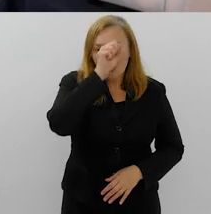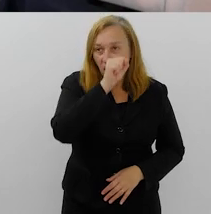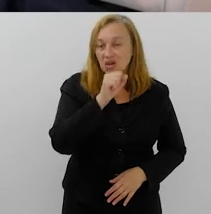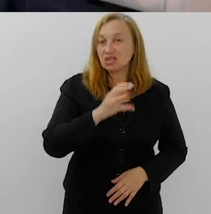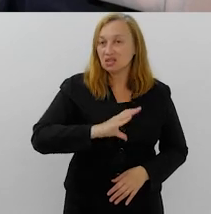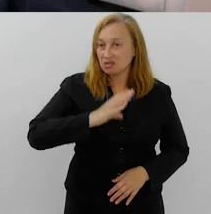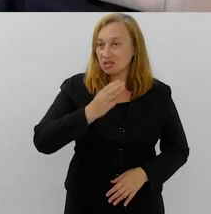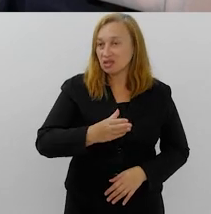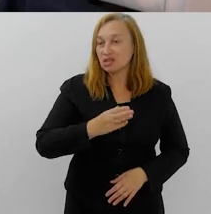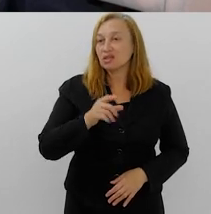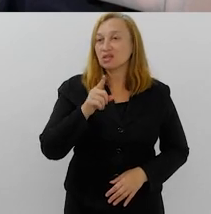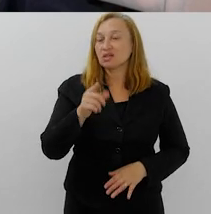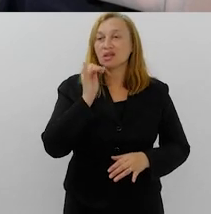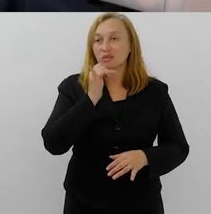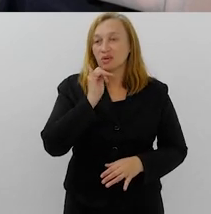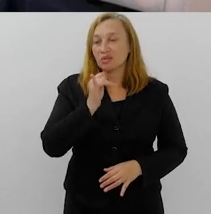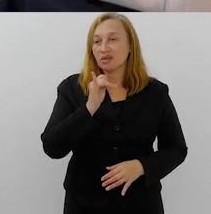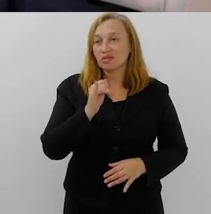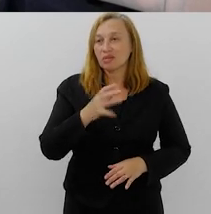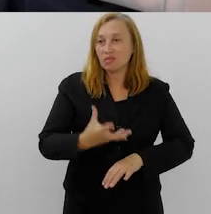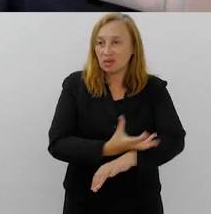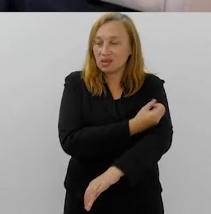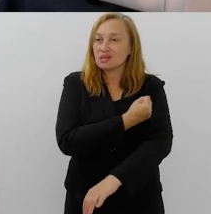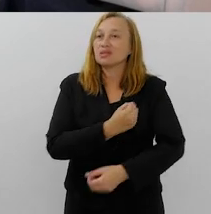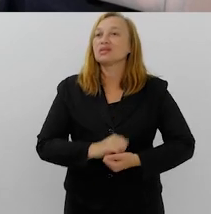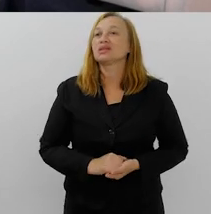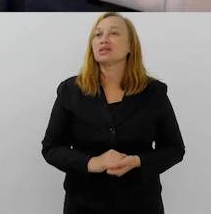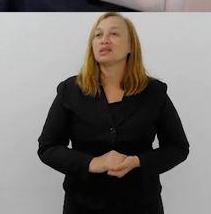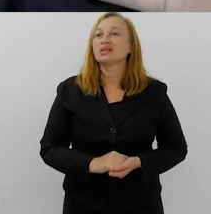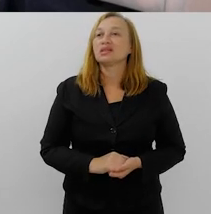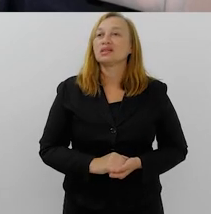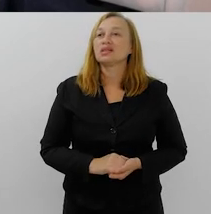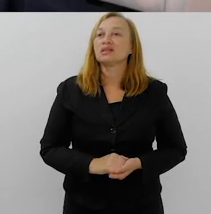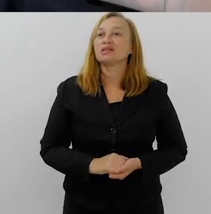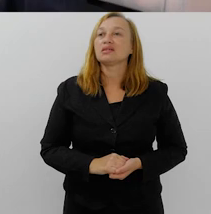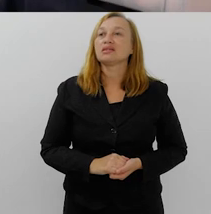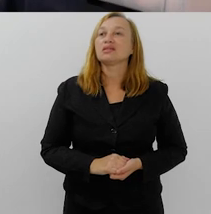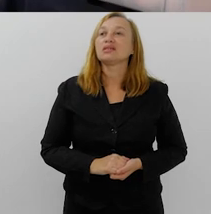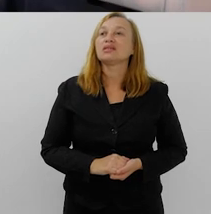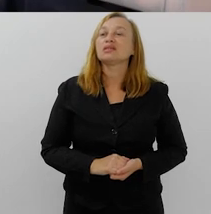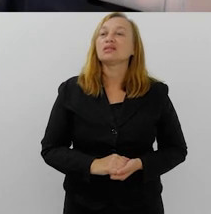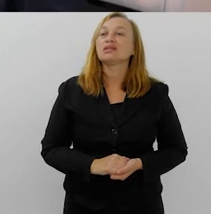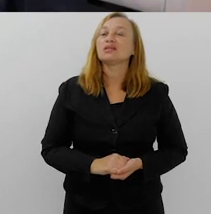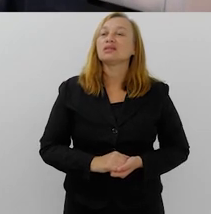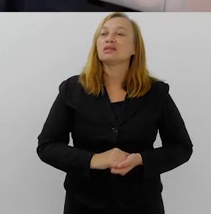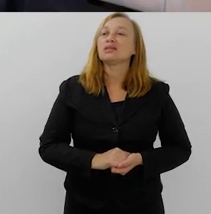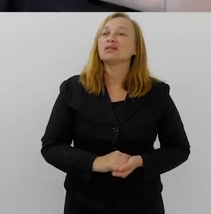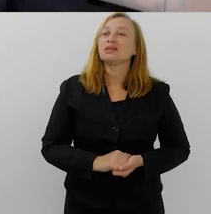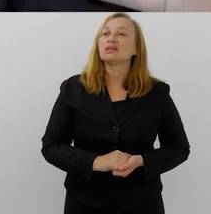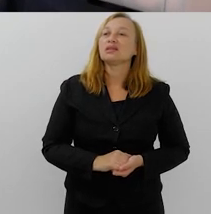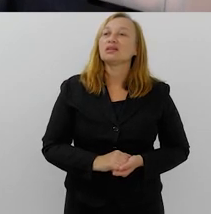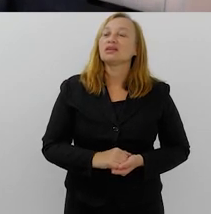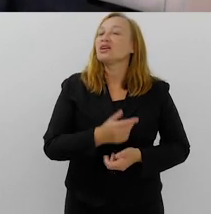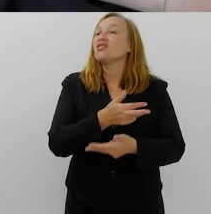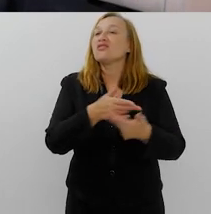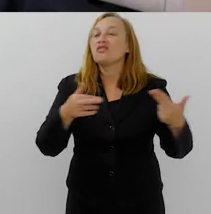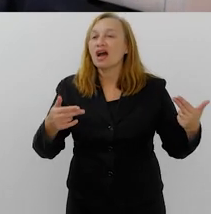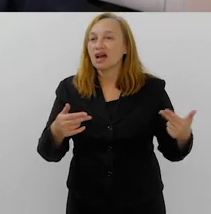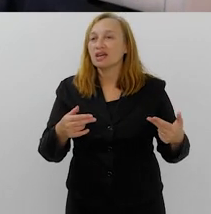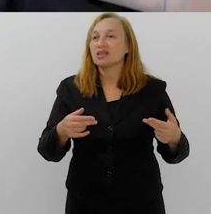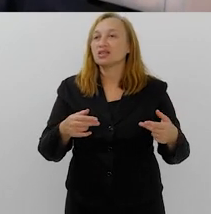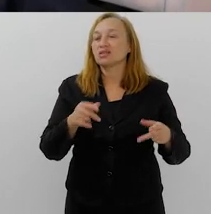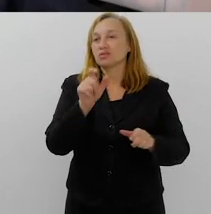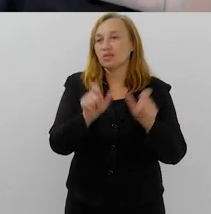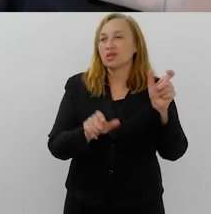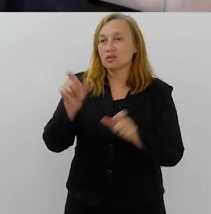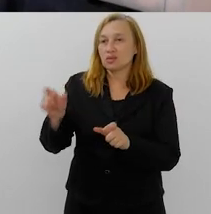você é uma mulher forte guerreira seu depoimento me emocionou muito e que ele se se prolongue